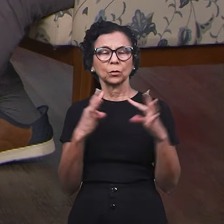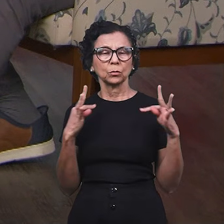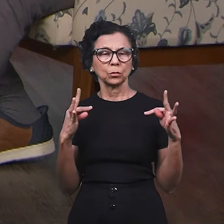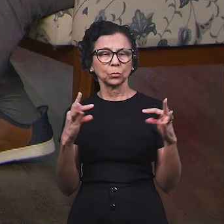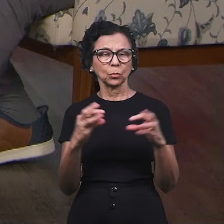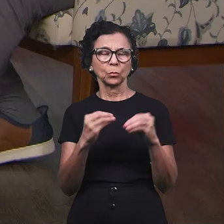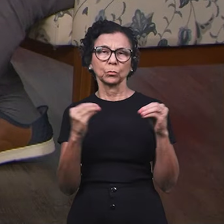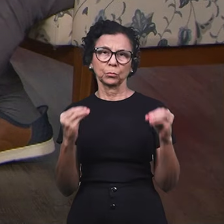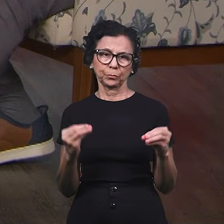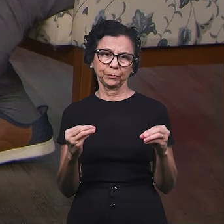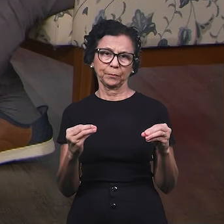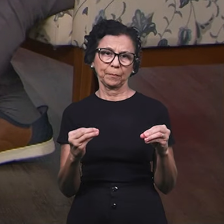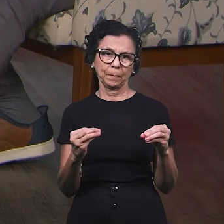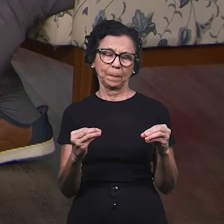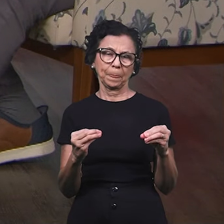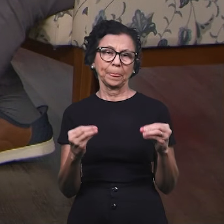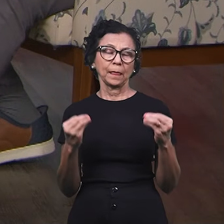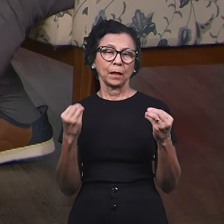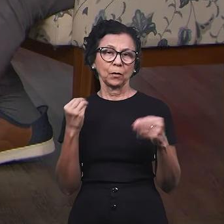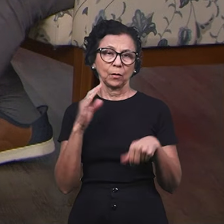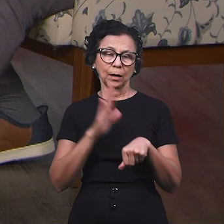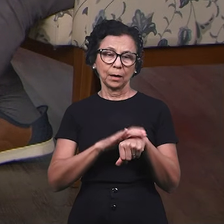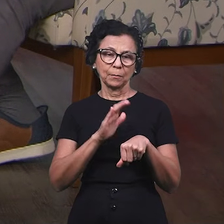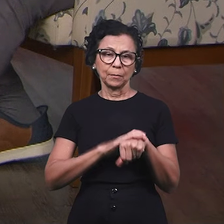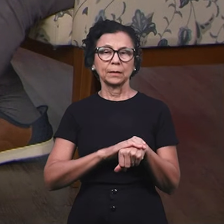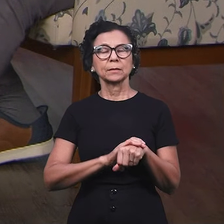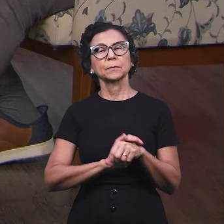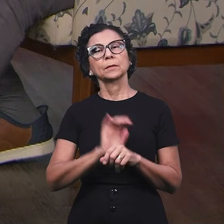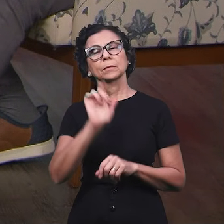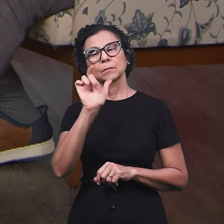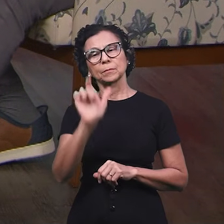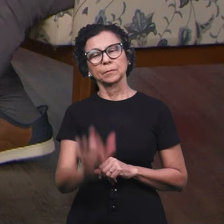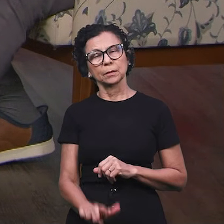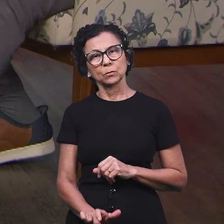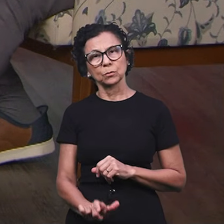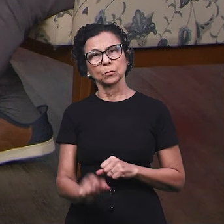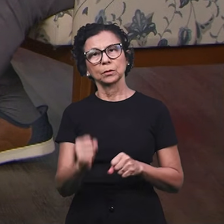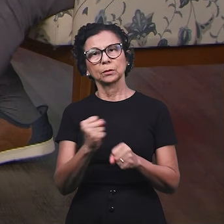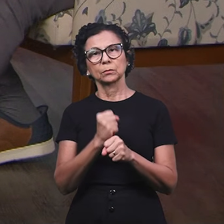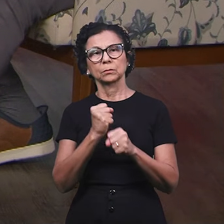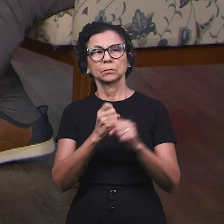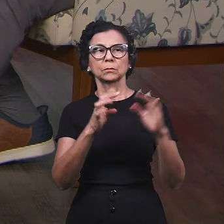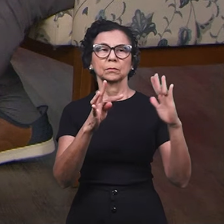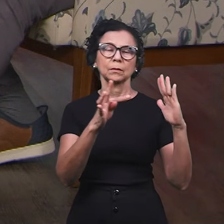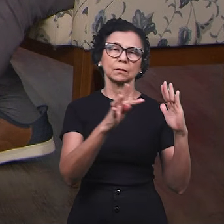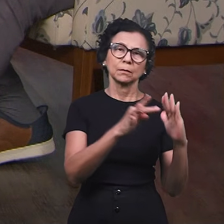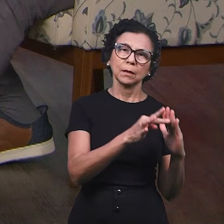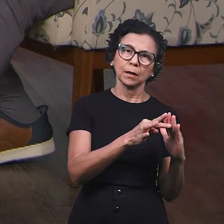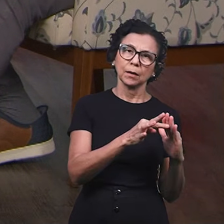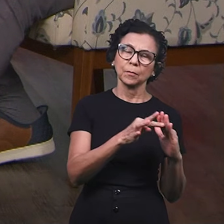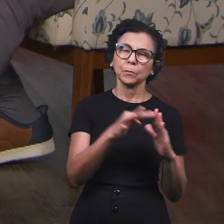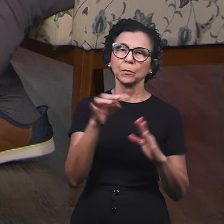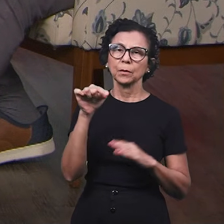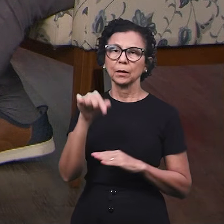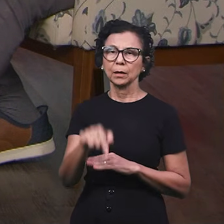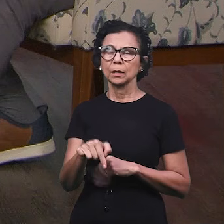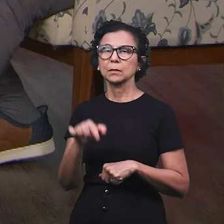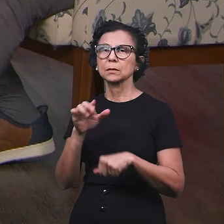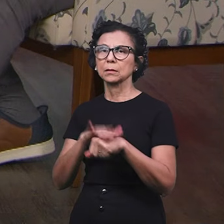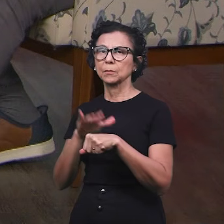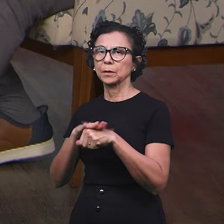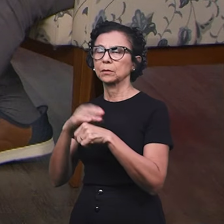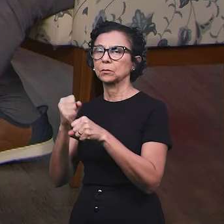obra. Aí é extraordinário. Porque a mesma mente, as mesmas mãos que fizeram o templo, o